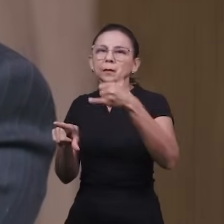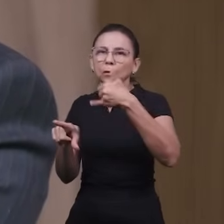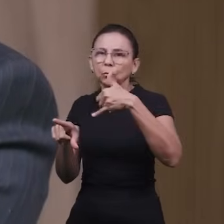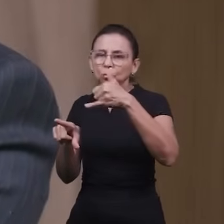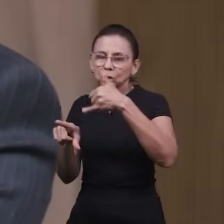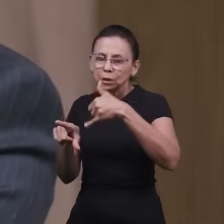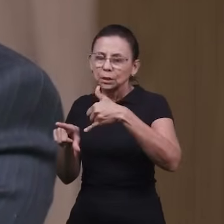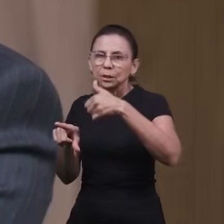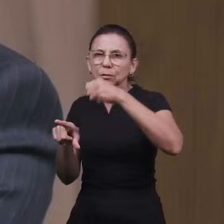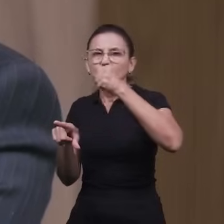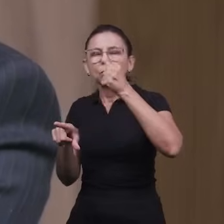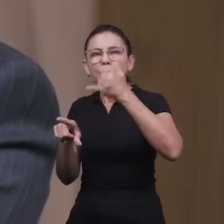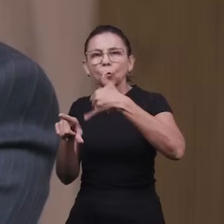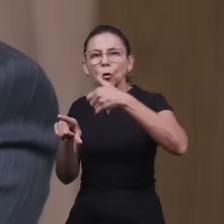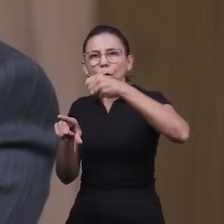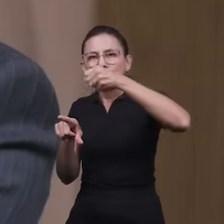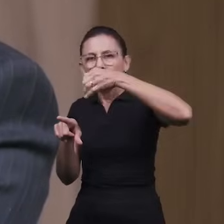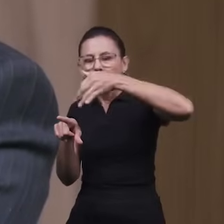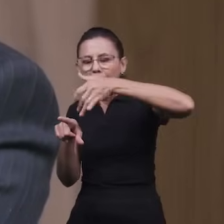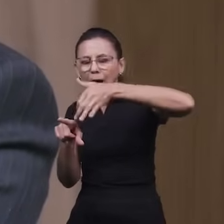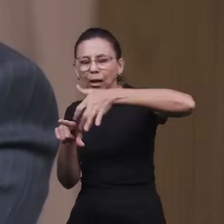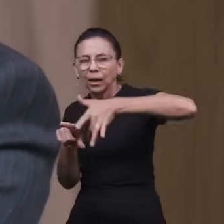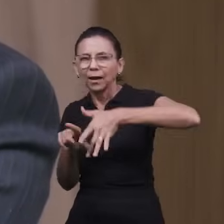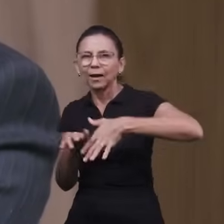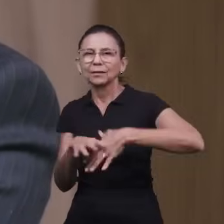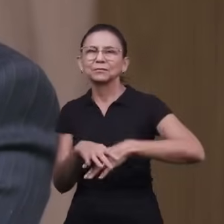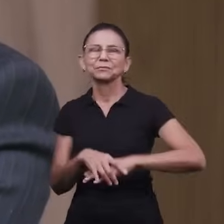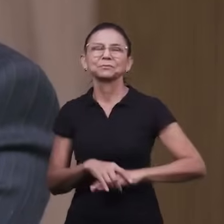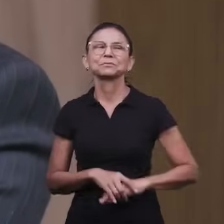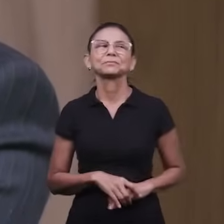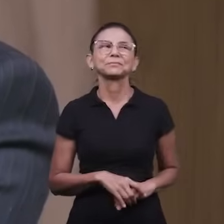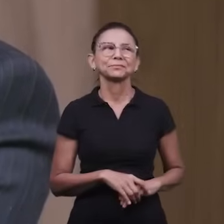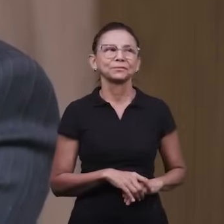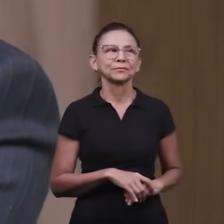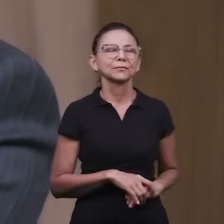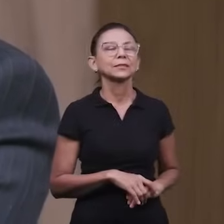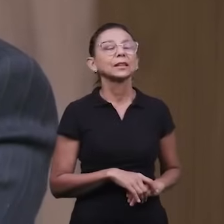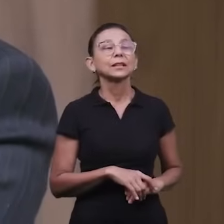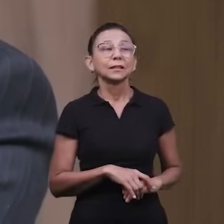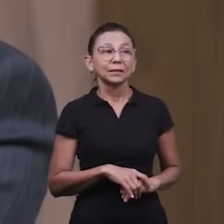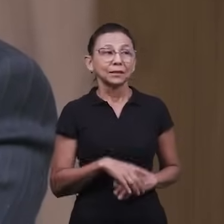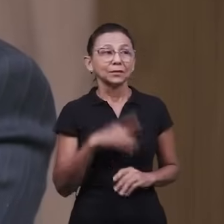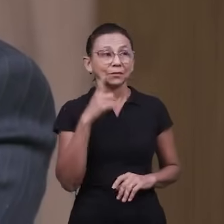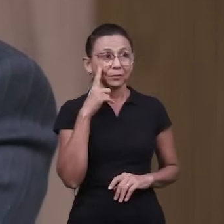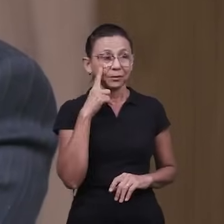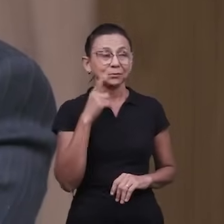unguento. Então, eu falei com ela: tá vendo como é que o Senhor Jesus conhece?